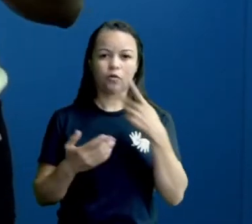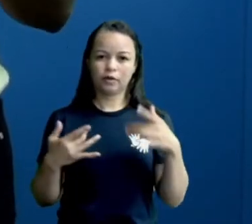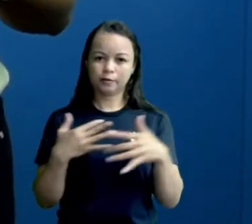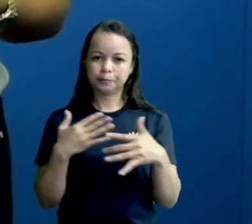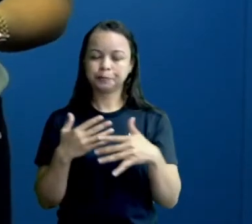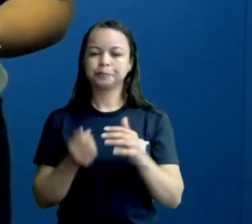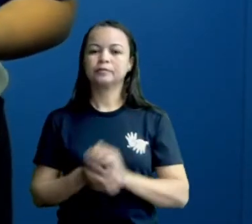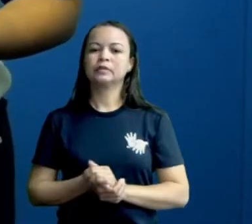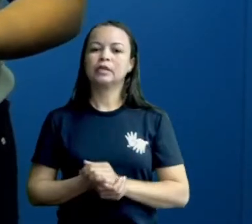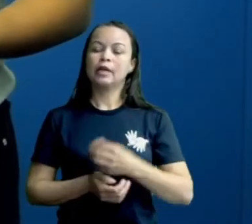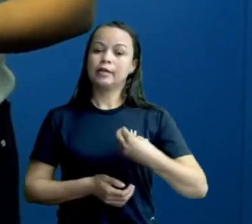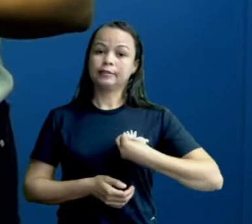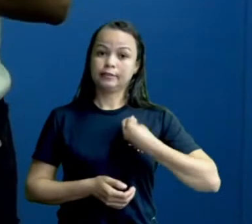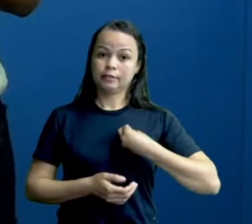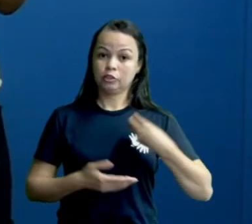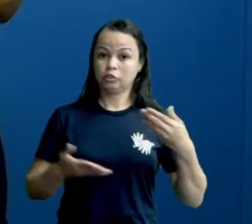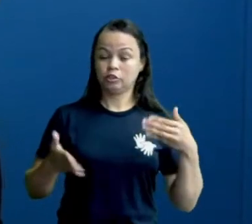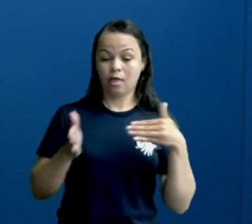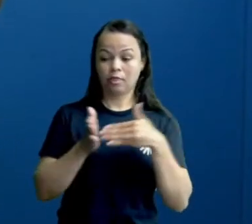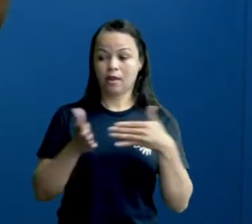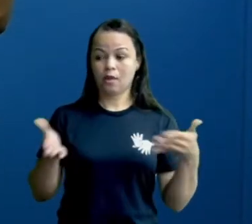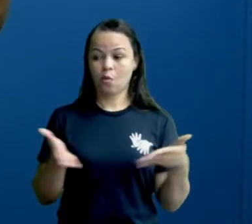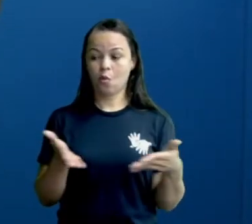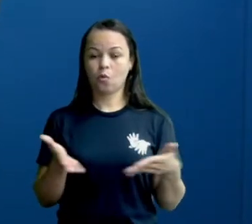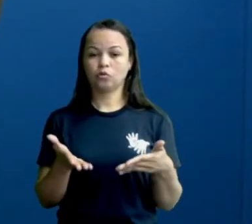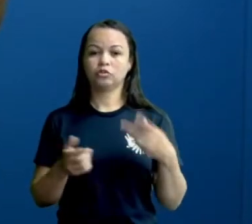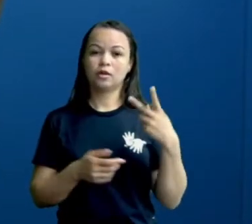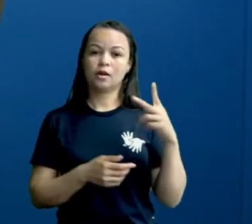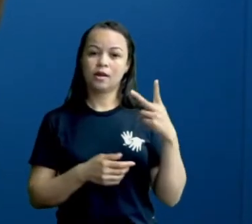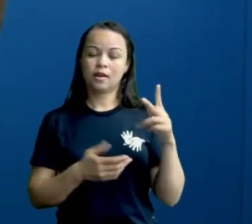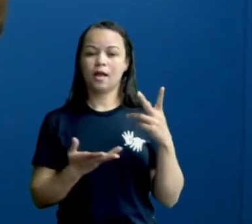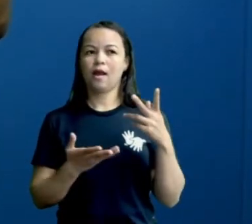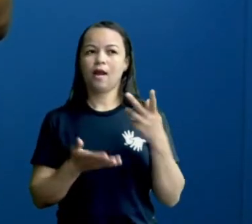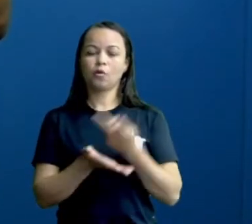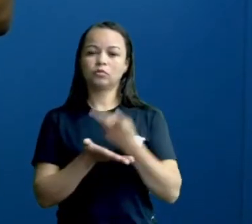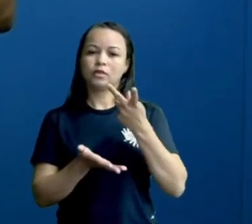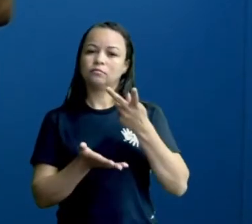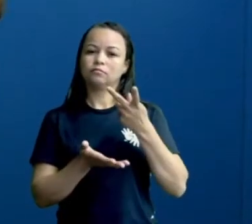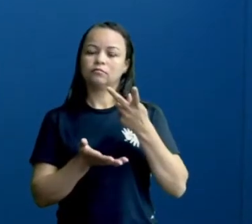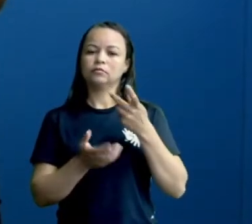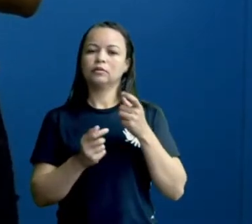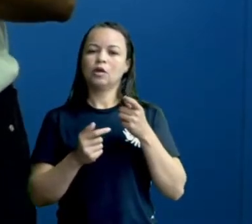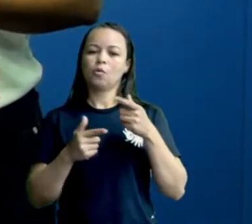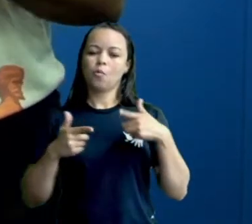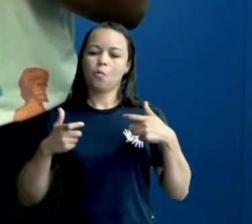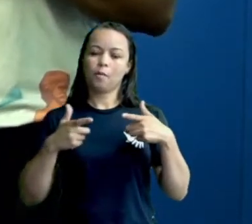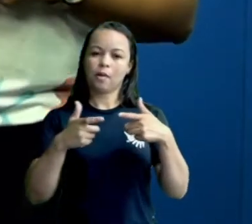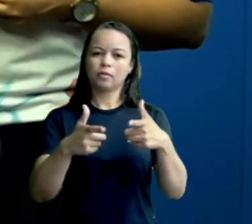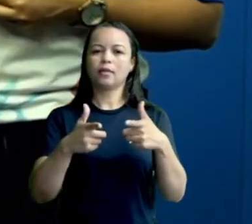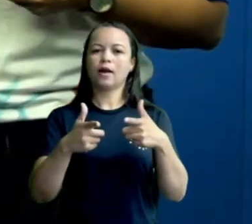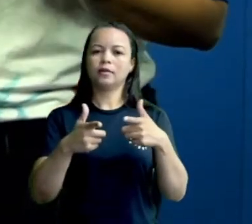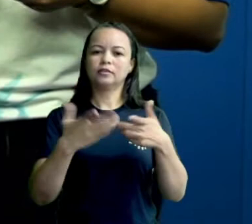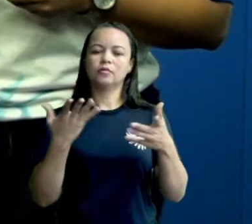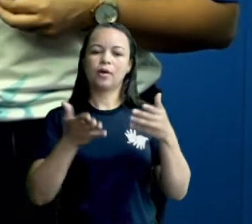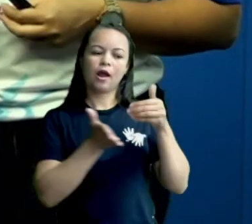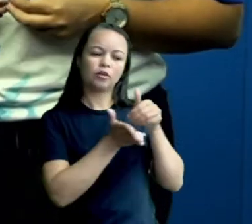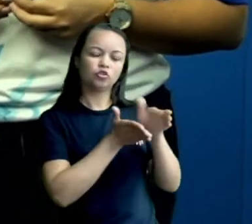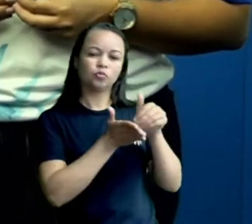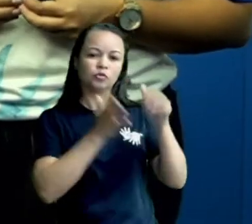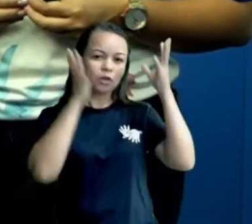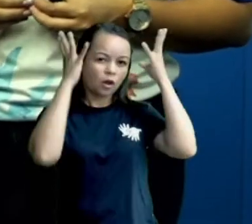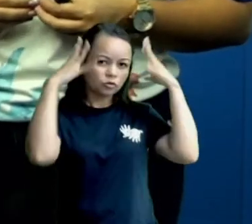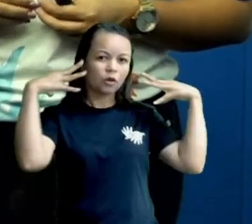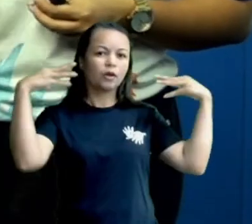Ele existe até hoje e lá aconteceu uma batalha decisiva para a expulsão dos holandeses daqui das